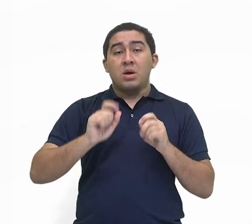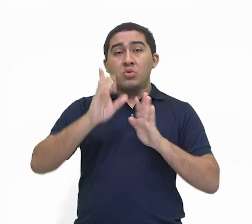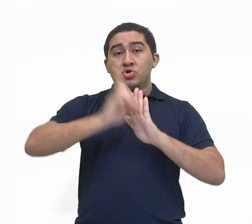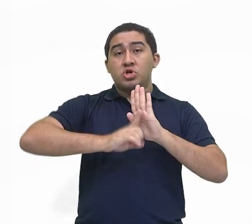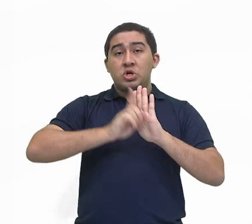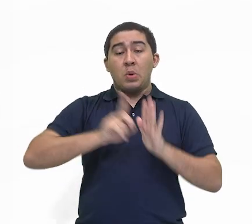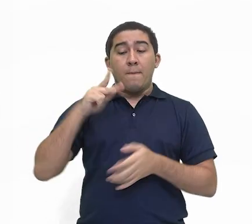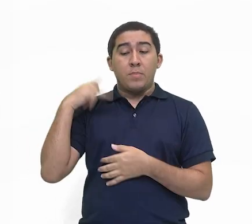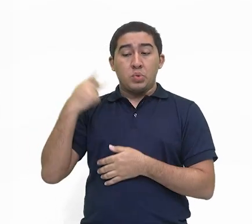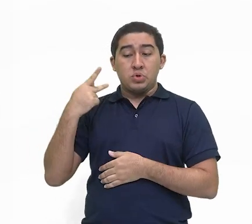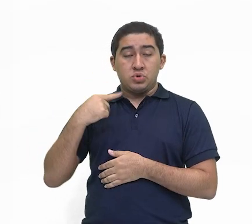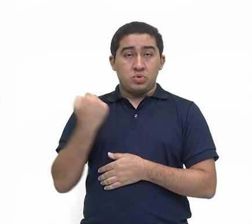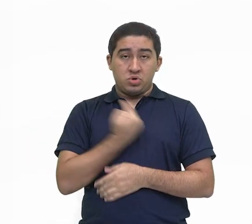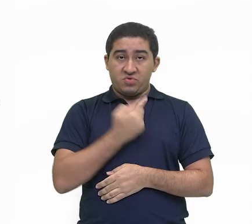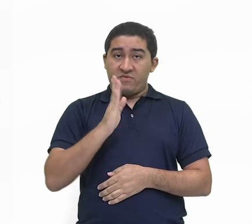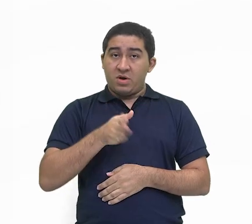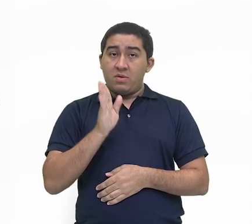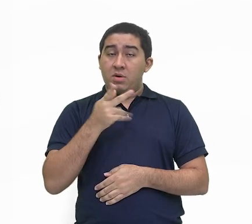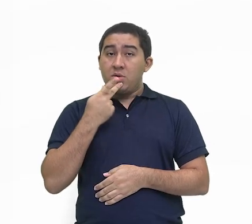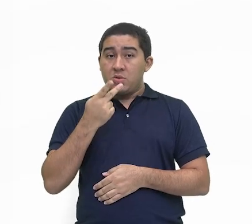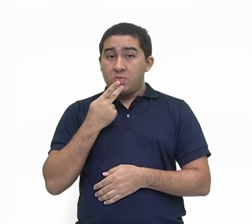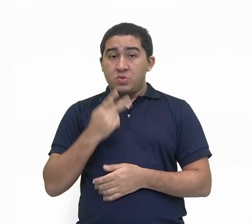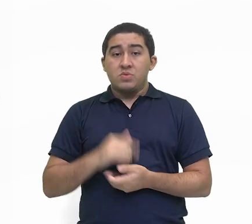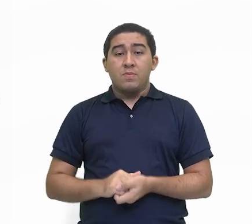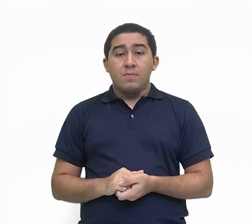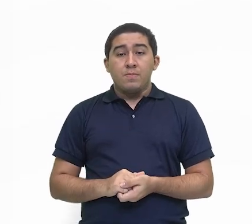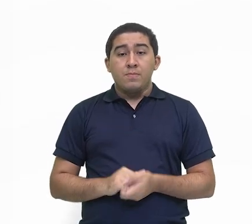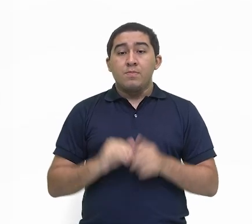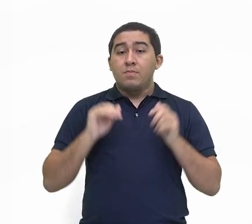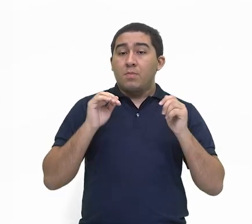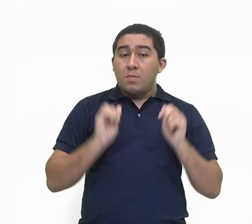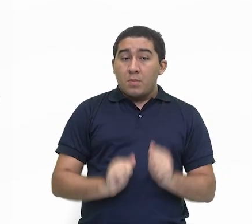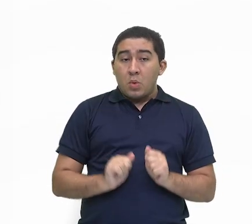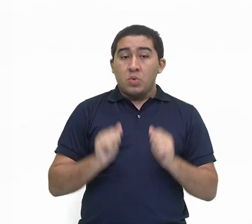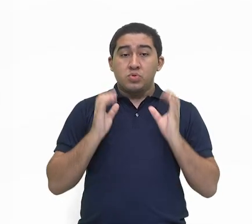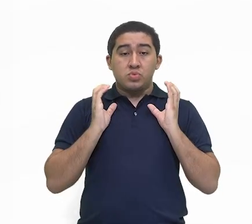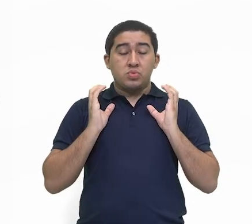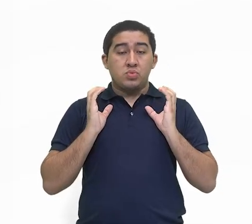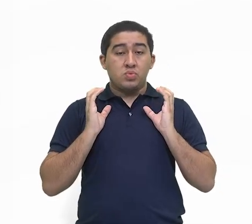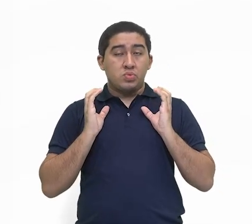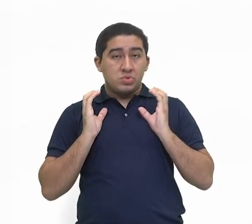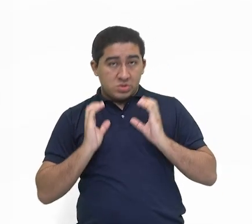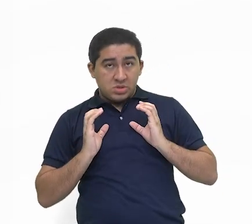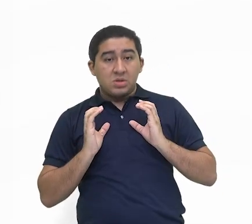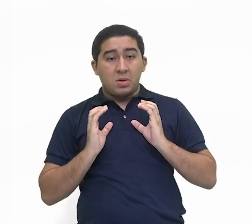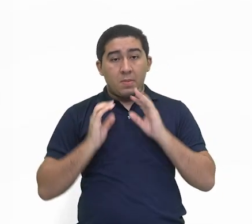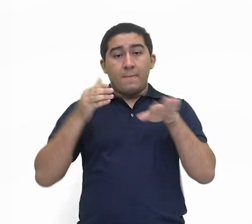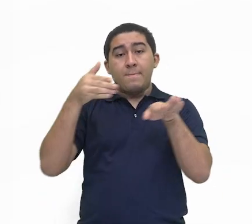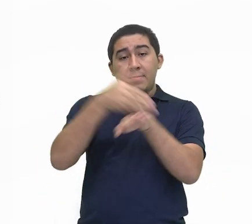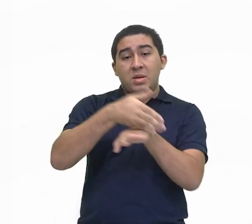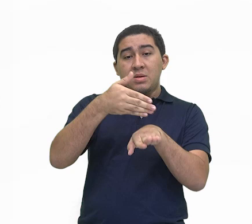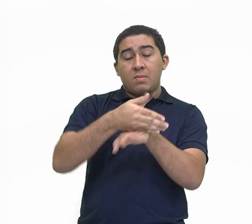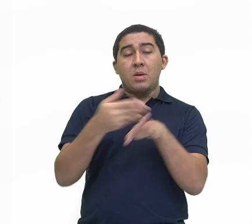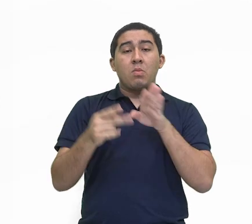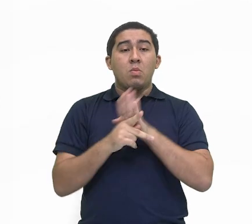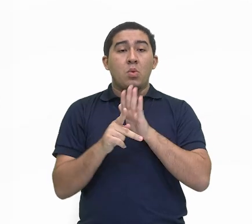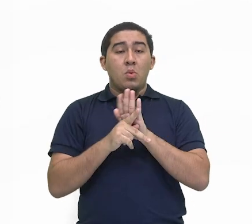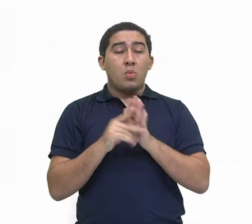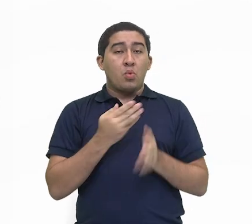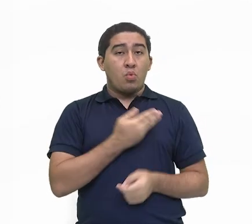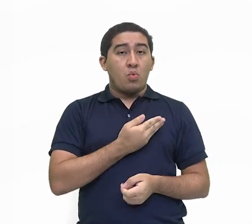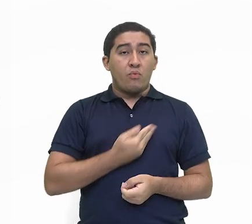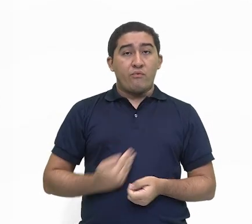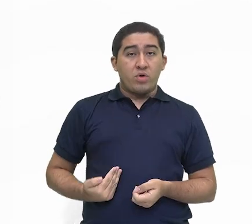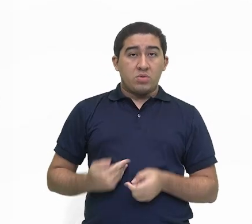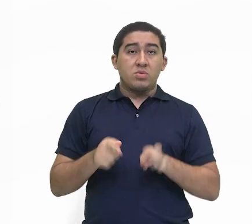que nós falamos bem aqui, né? Que permite ao cidadão participar do governo e da